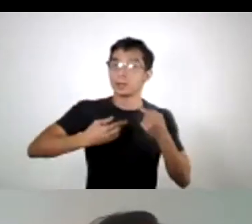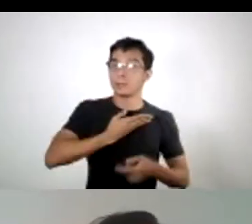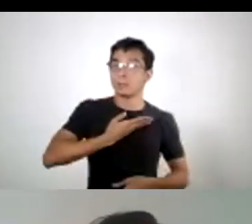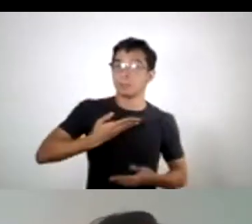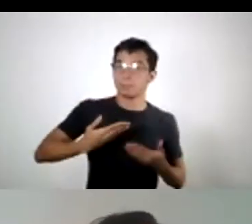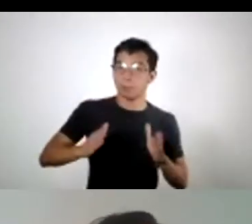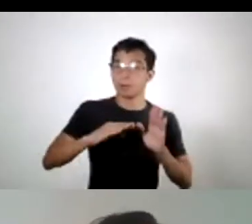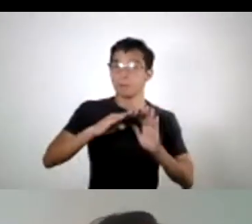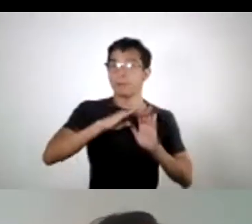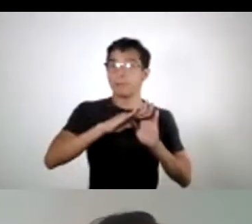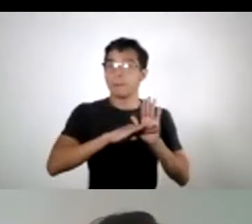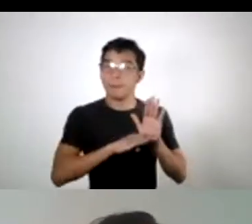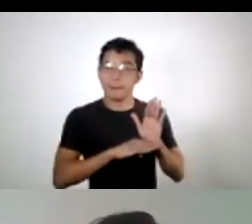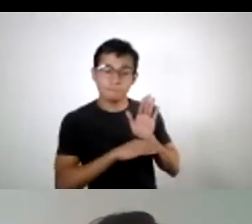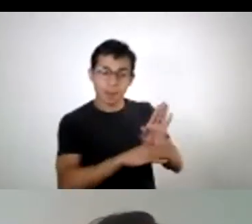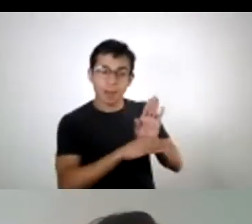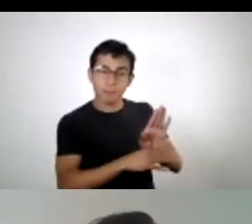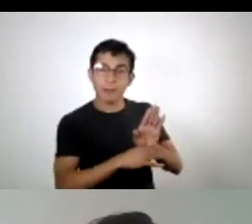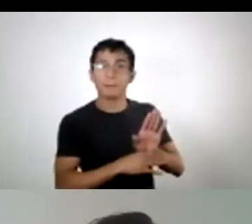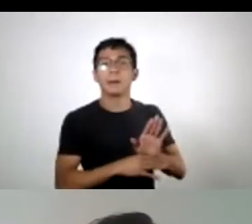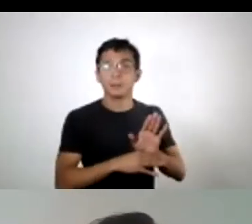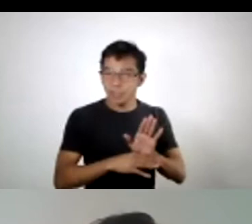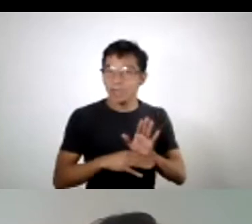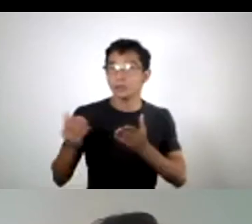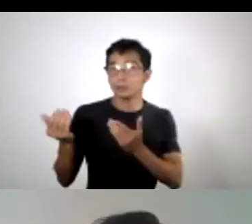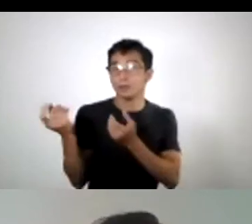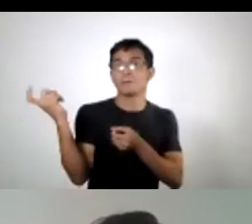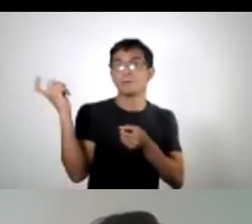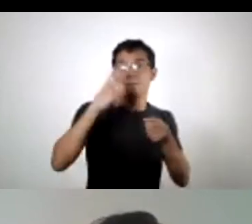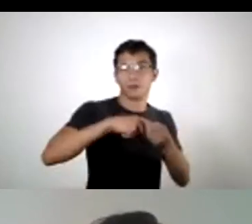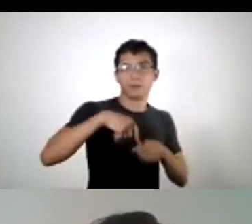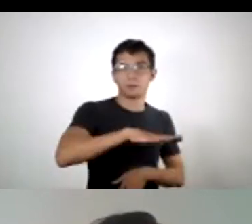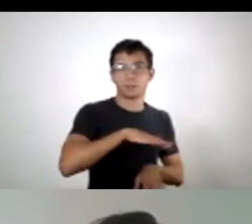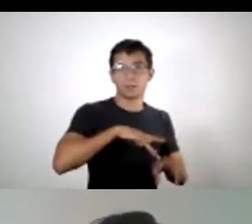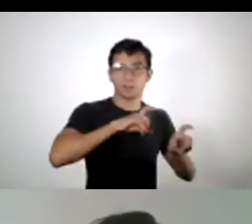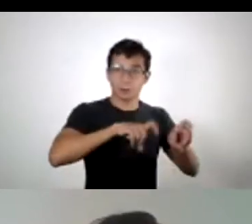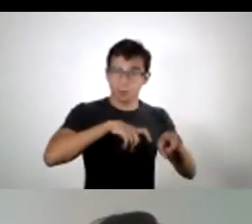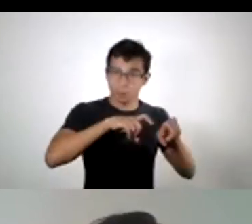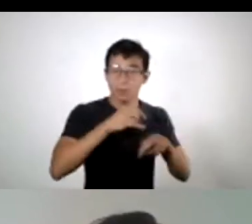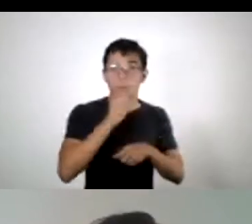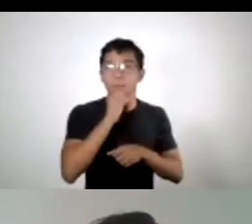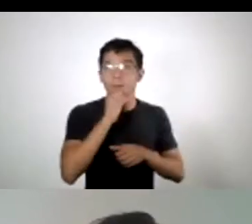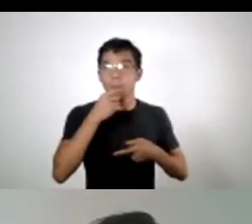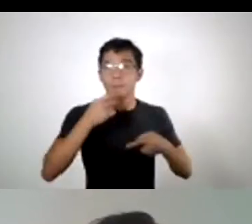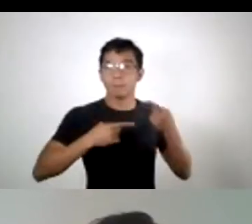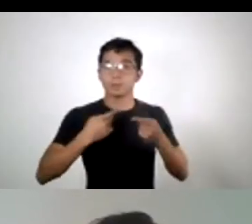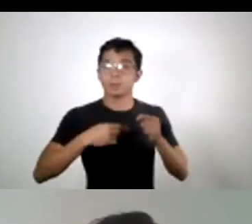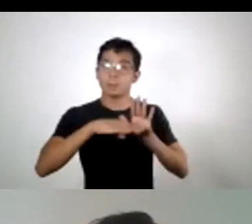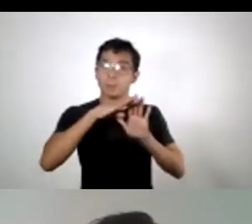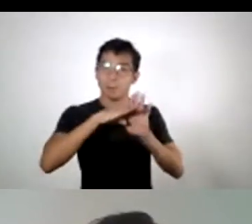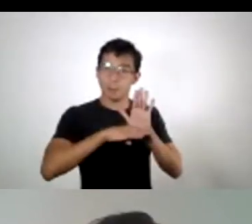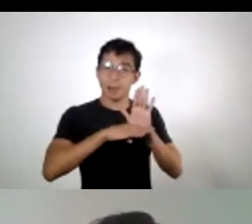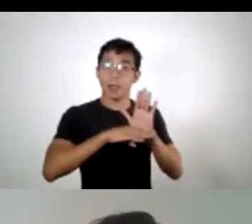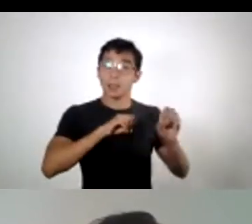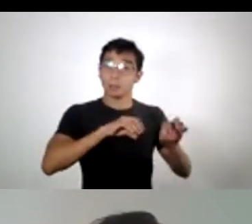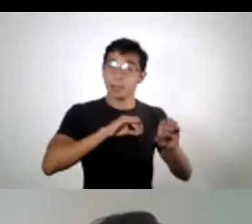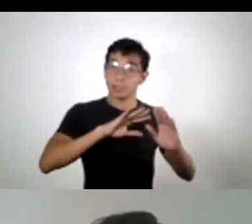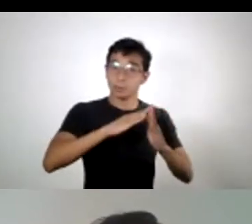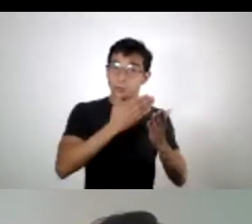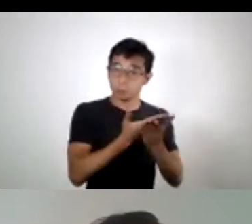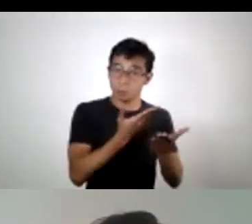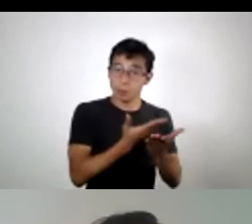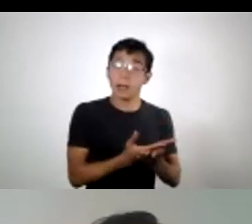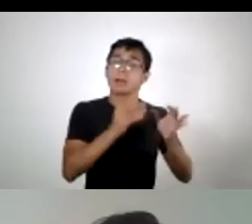alimentação escolar. Então, todos os programas de políticas públicas que garante 30% que as